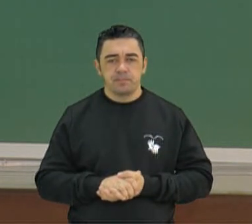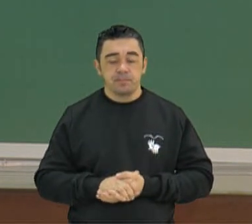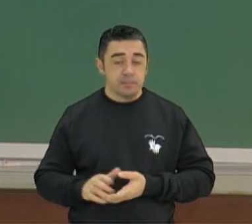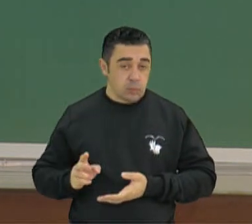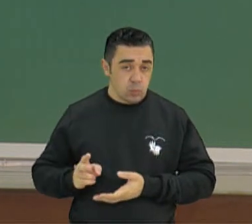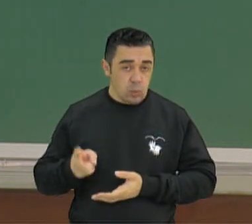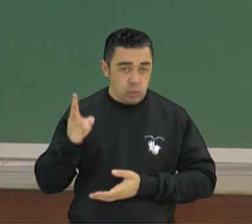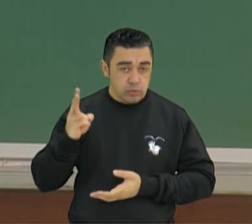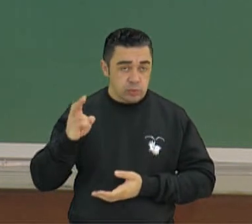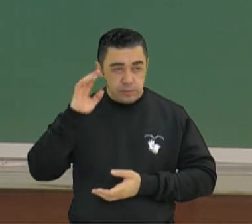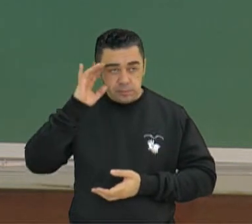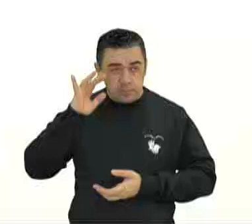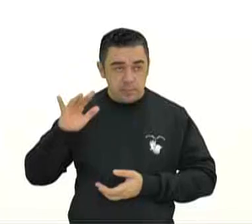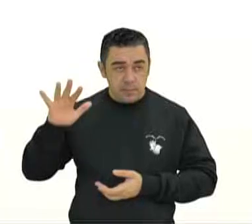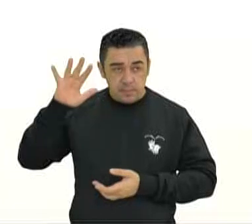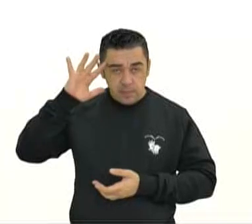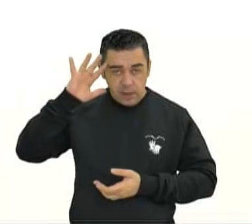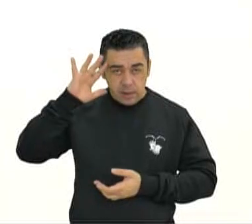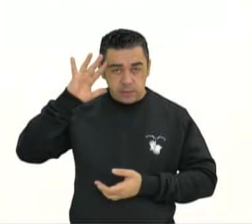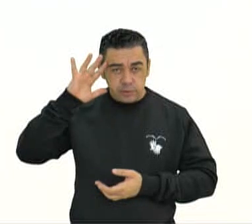Continuando então sobre imagem corporal.